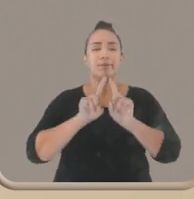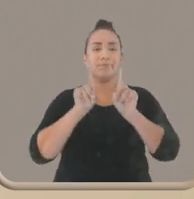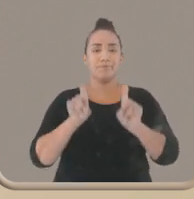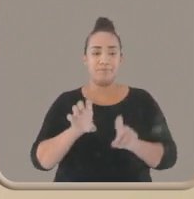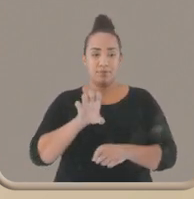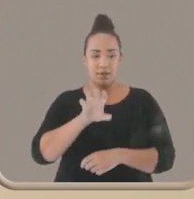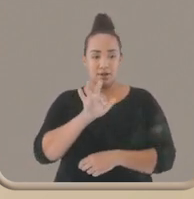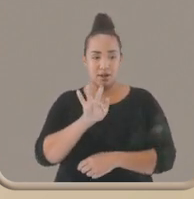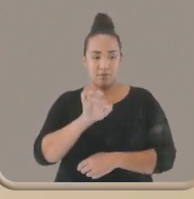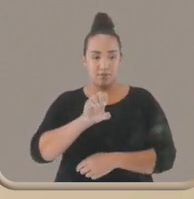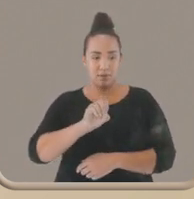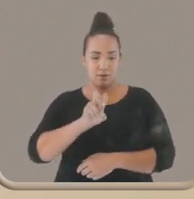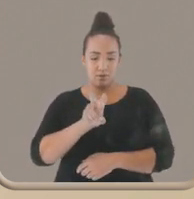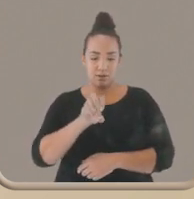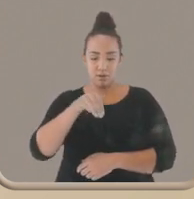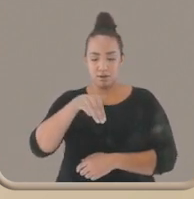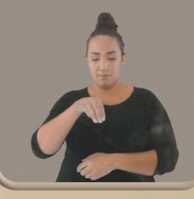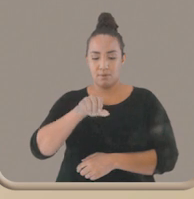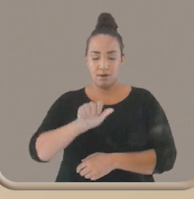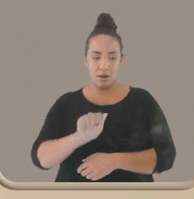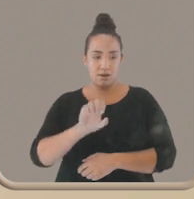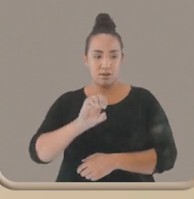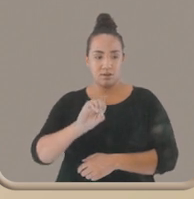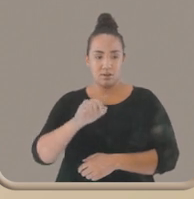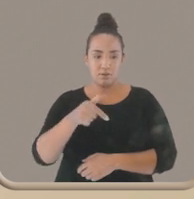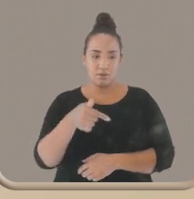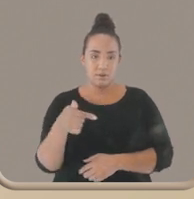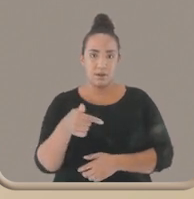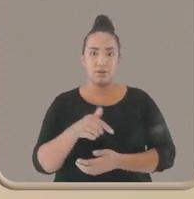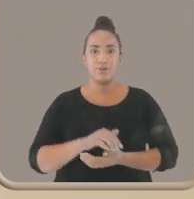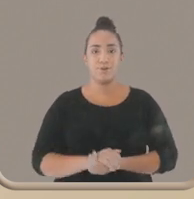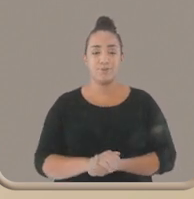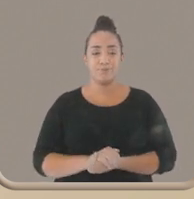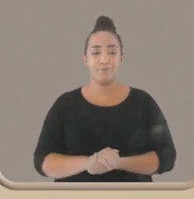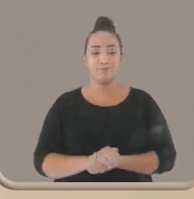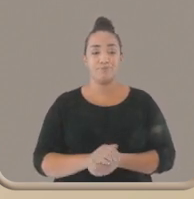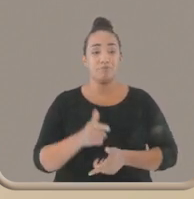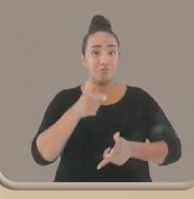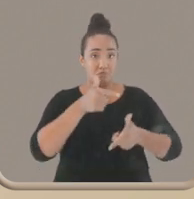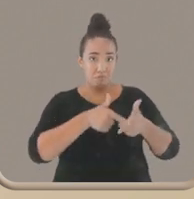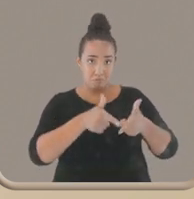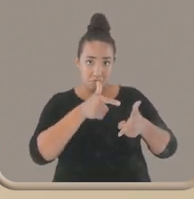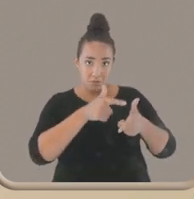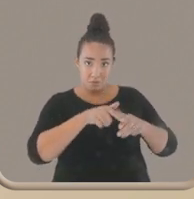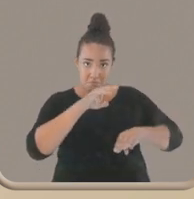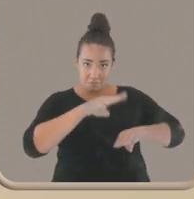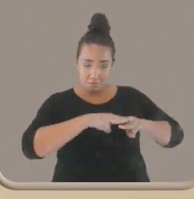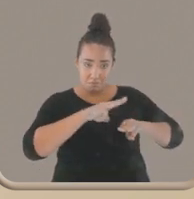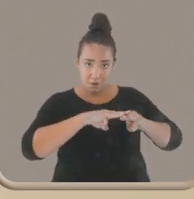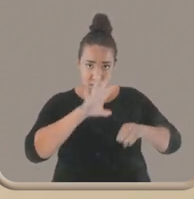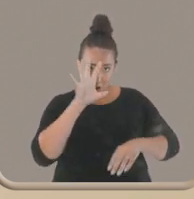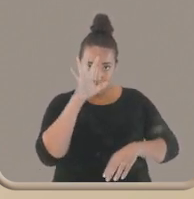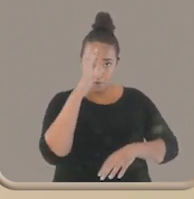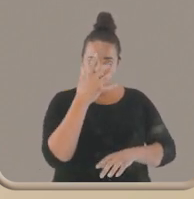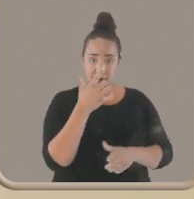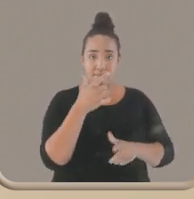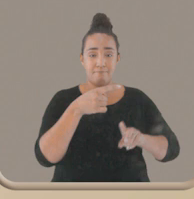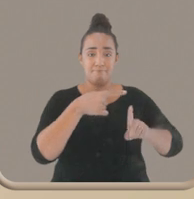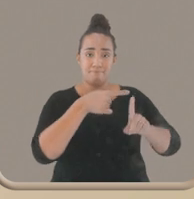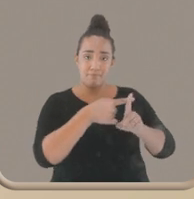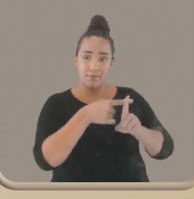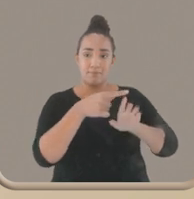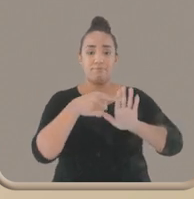habilidade EF05, MA07. Resolver e elaborar problemas de adição